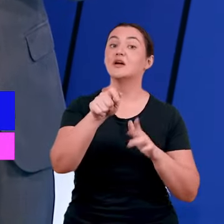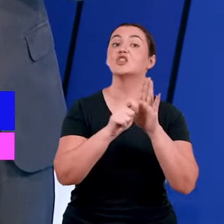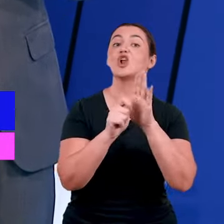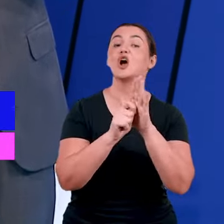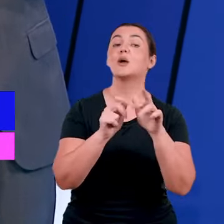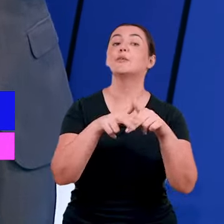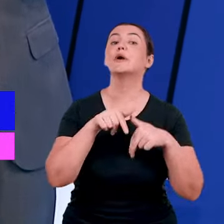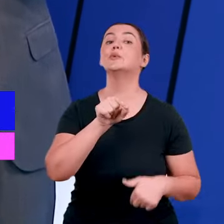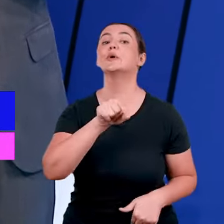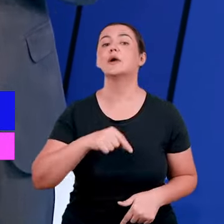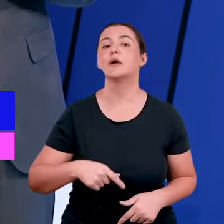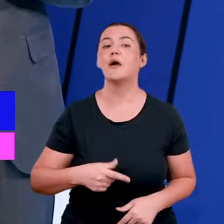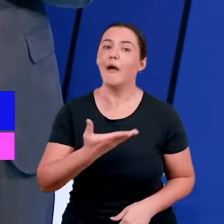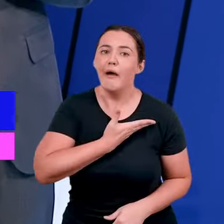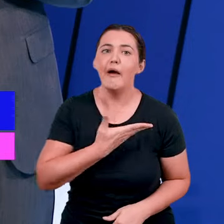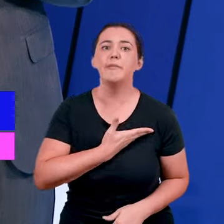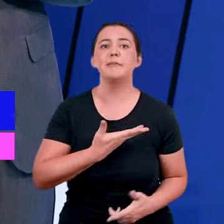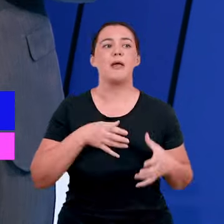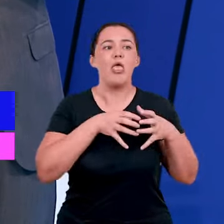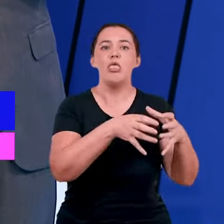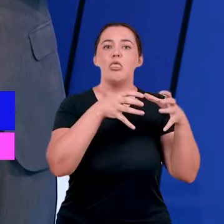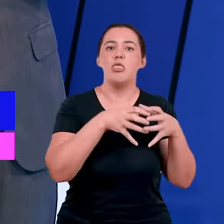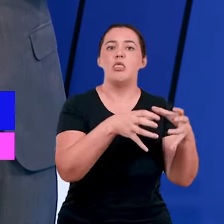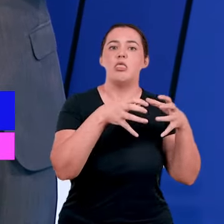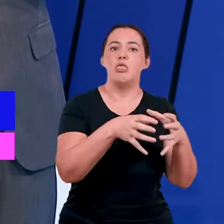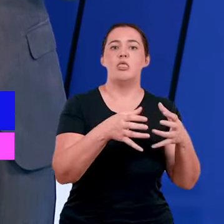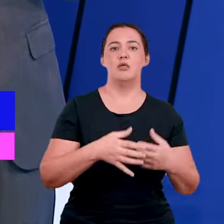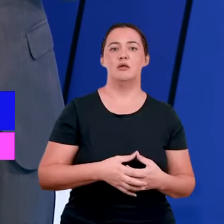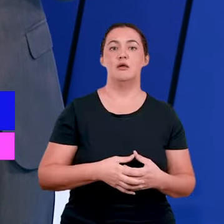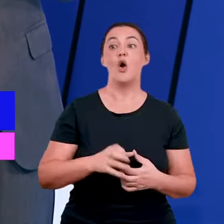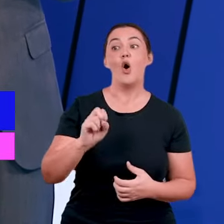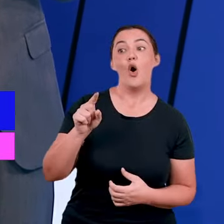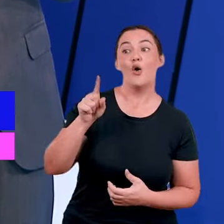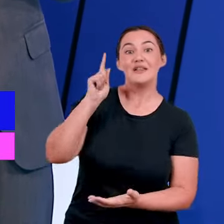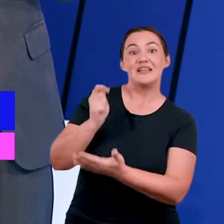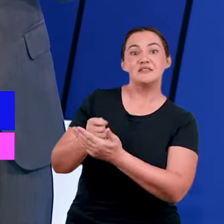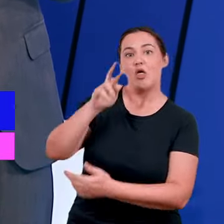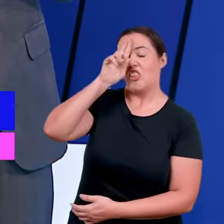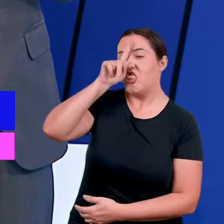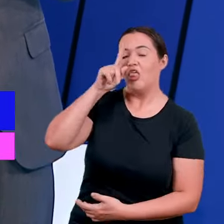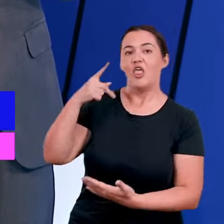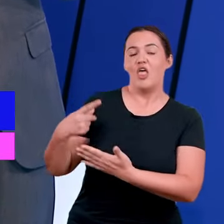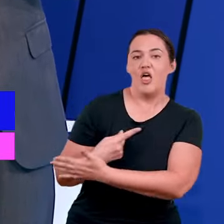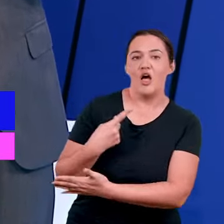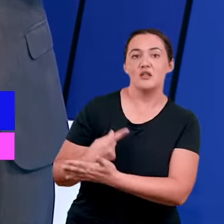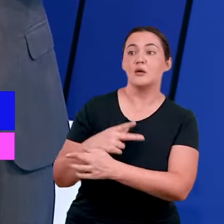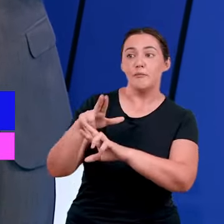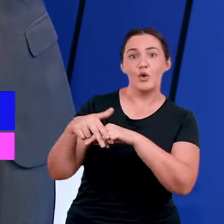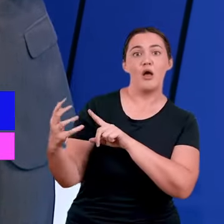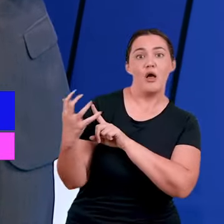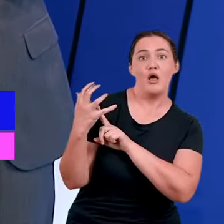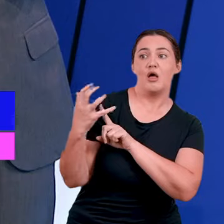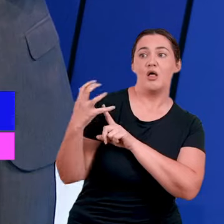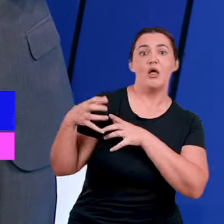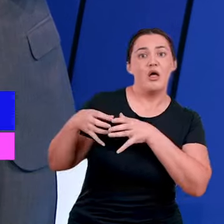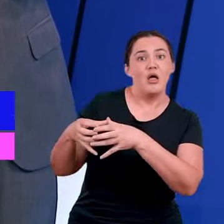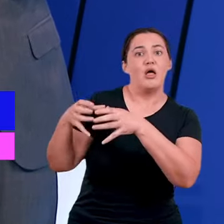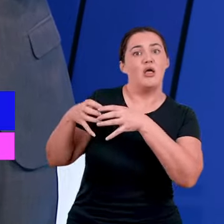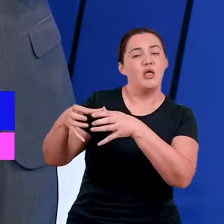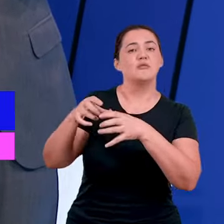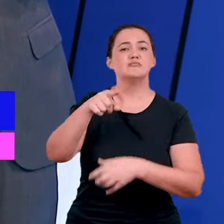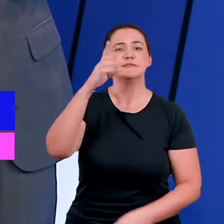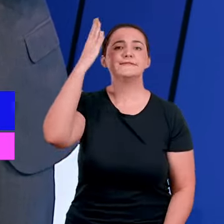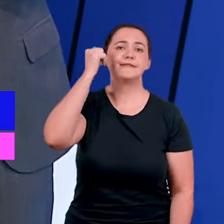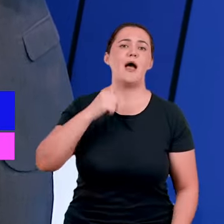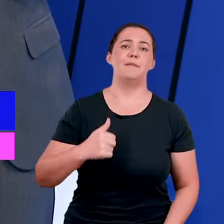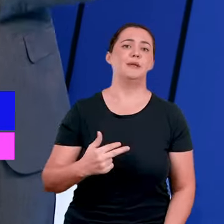nas drogas por causa de influência de amigos. Você tomou decisões equivocadas por causa da influência de pessoas